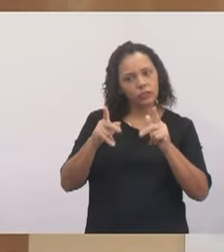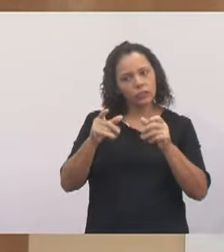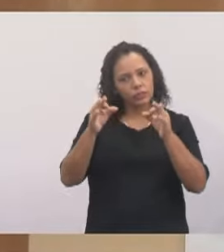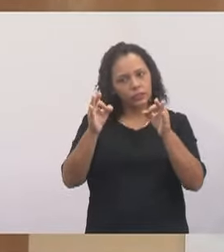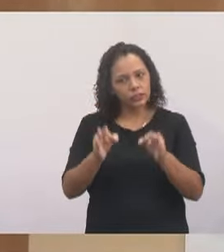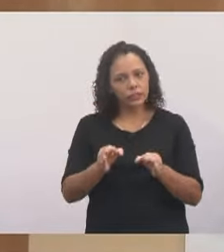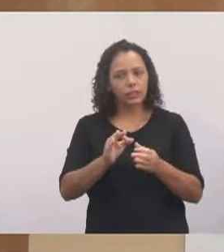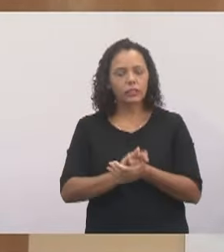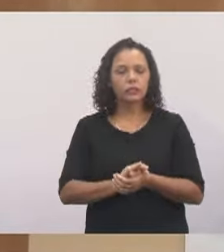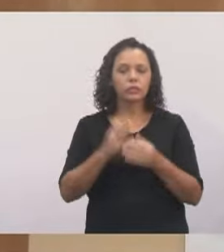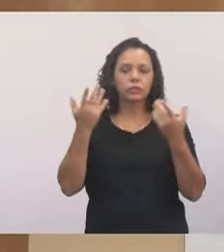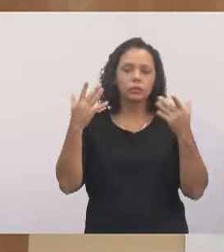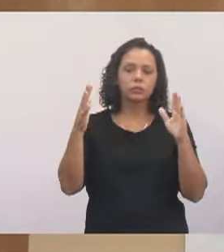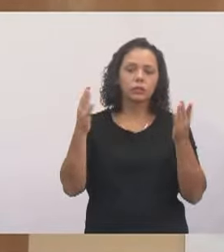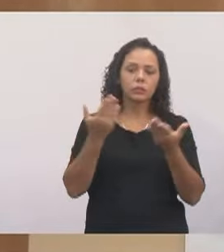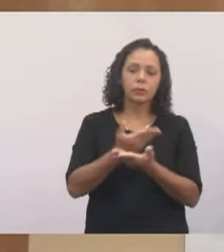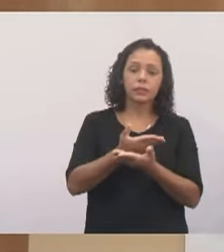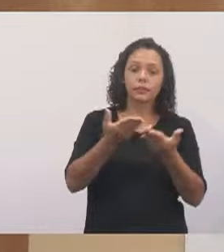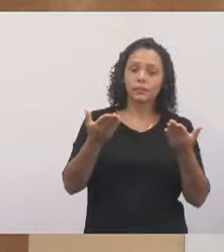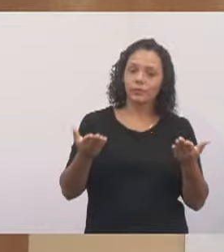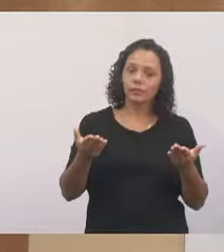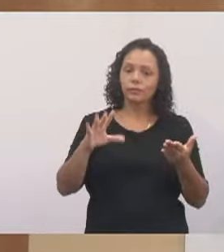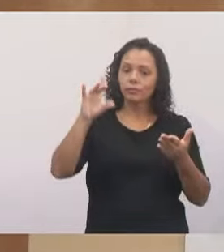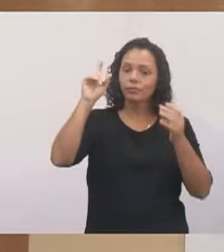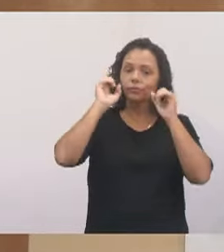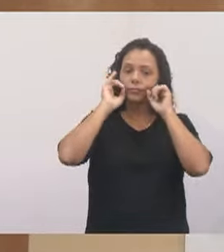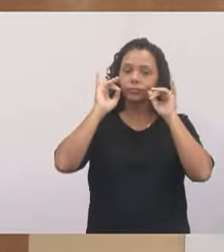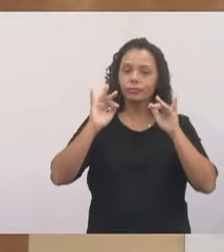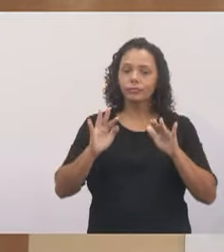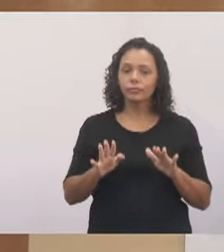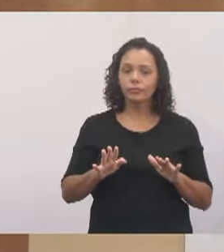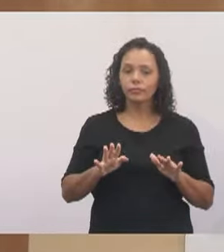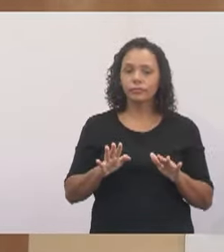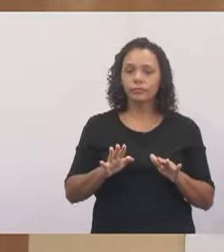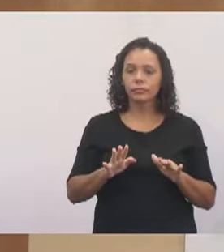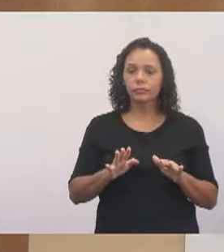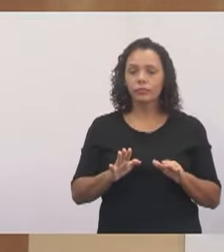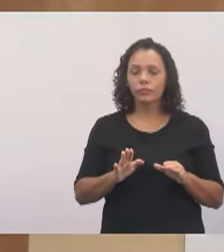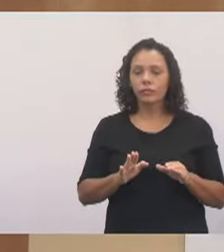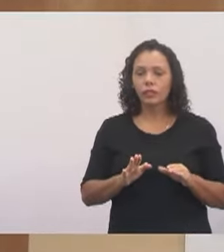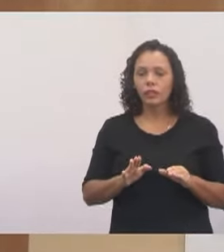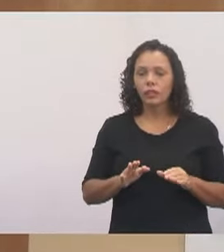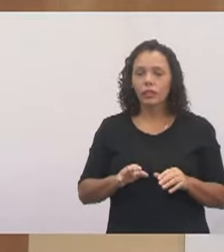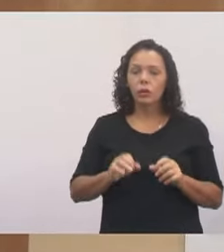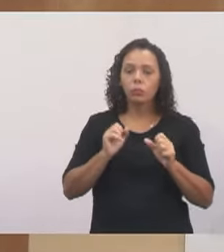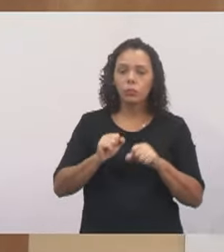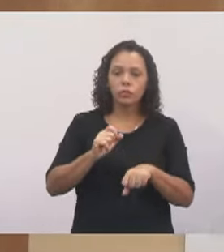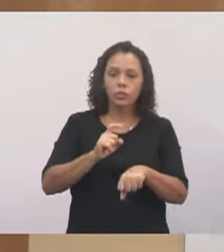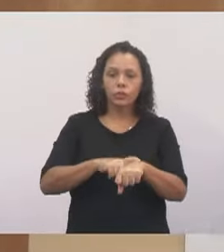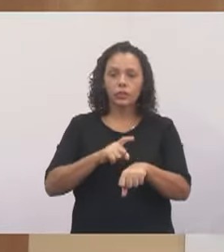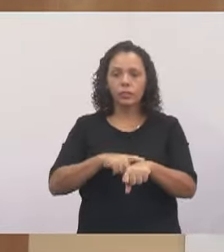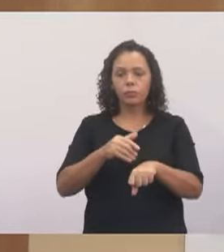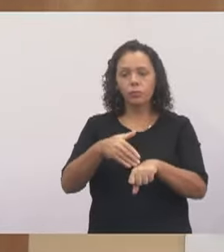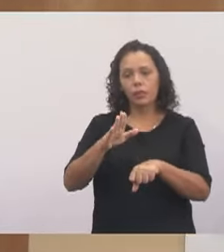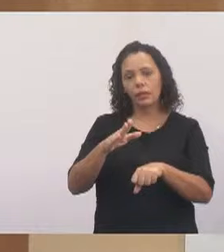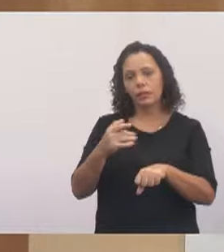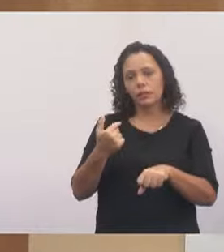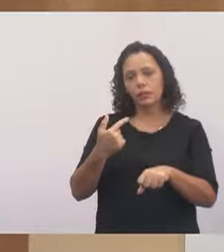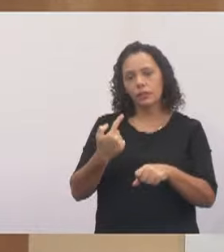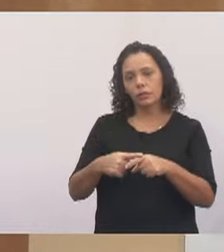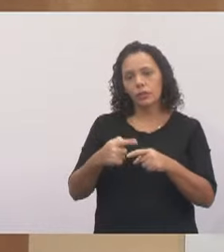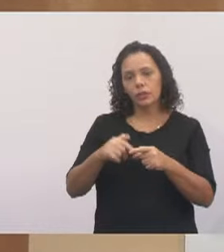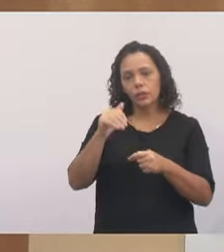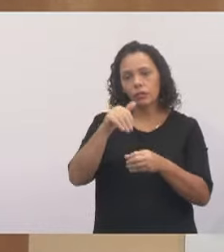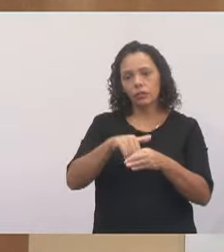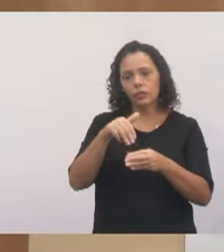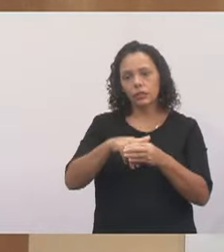certo. Parabéns a vocês. Deus abençoe. Eu só acho que, como a gente está votando três projetos, a gente podia aumentar um pouquinho o prazo, hein, senhor